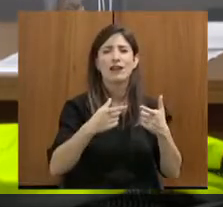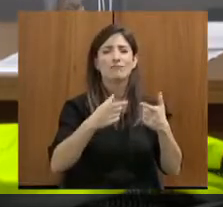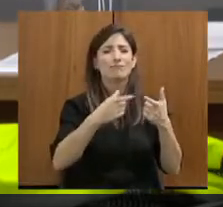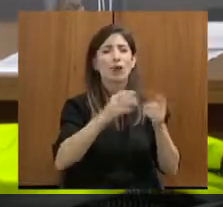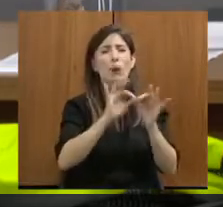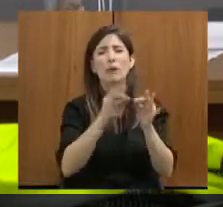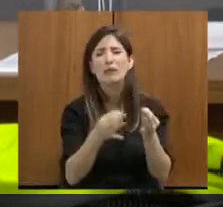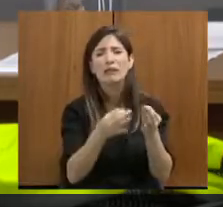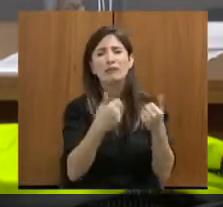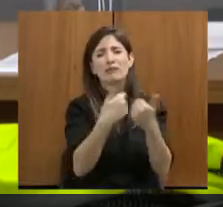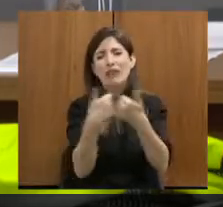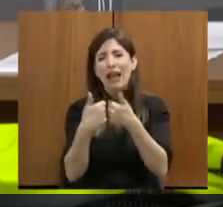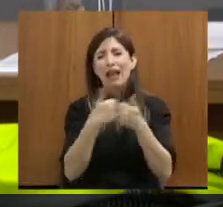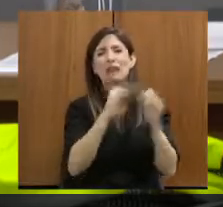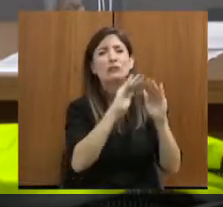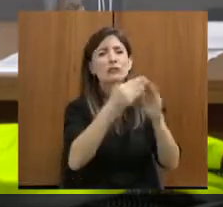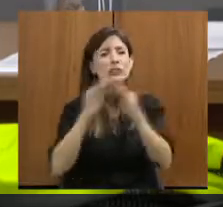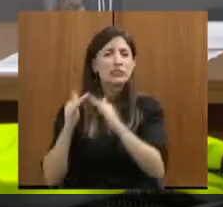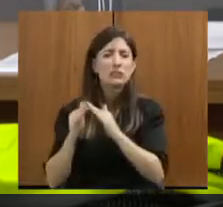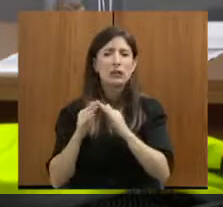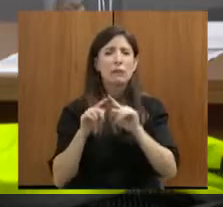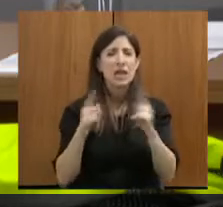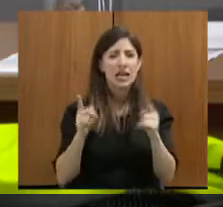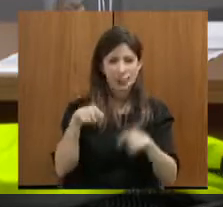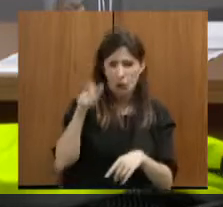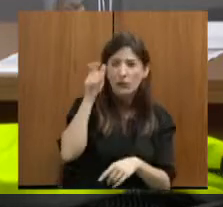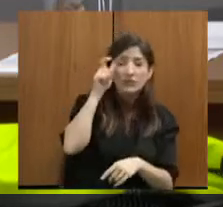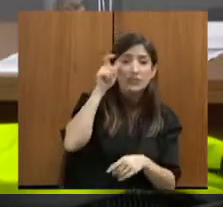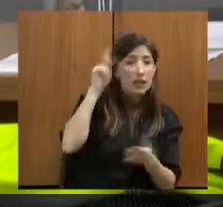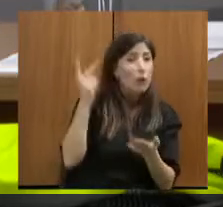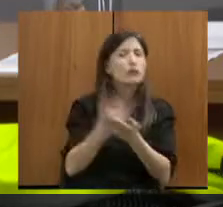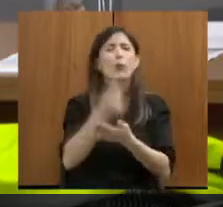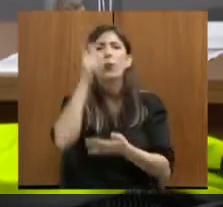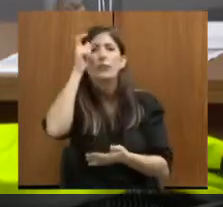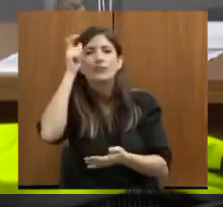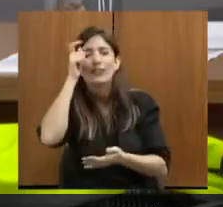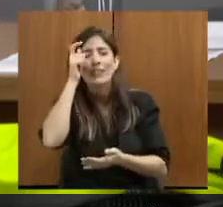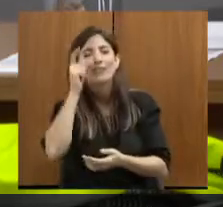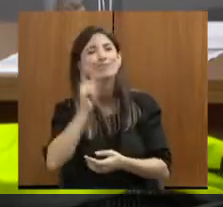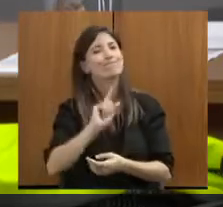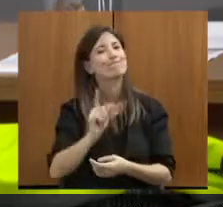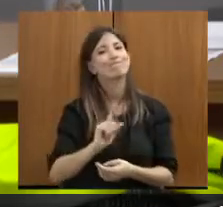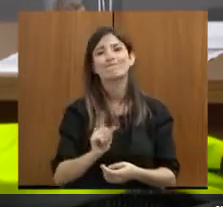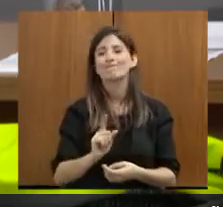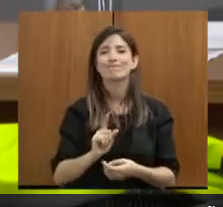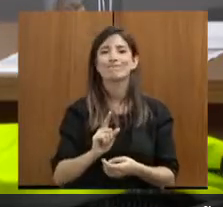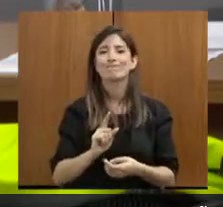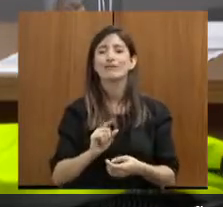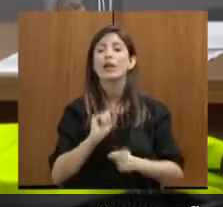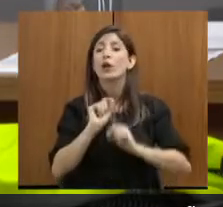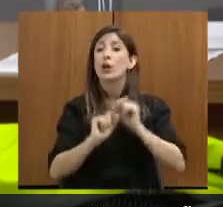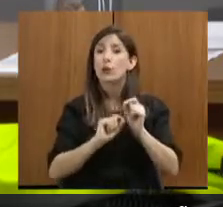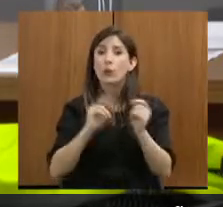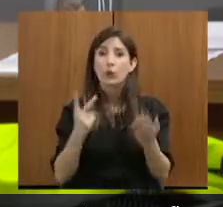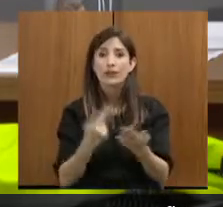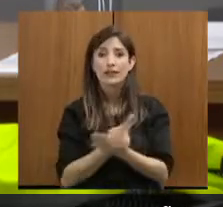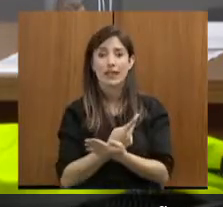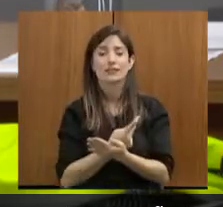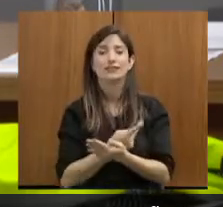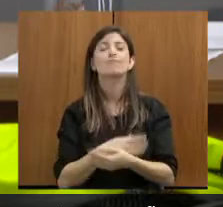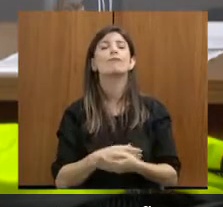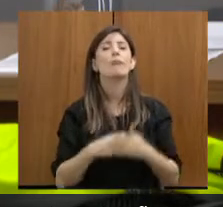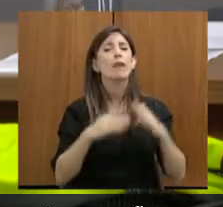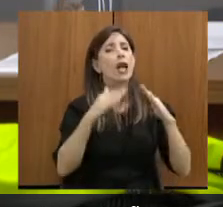e não foi coincidência tá e o que que acontece e quando nós abrimos